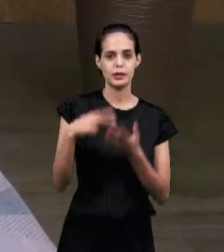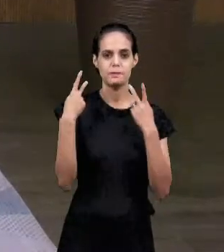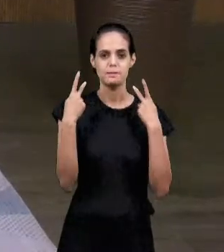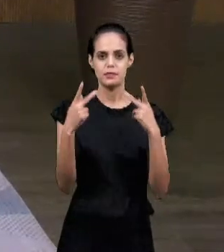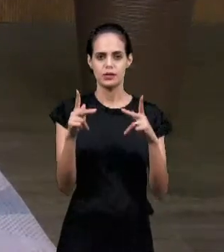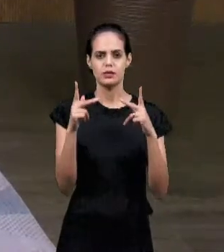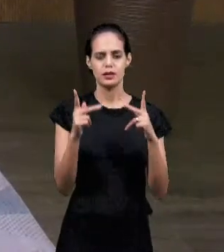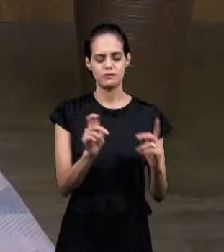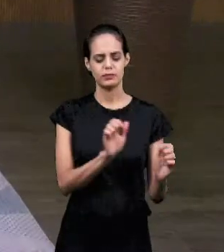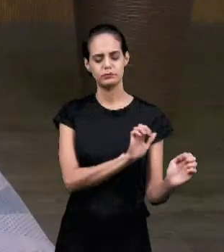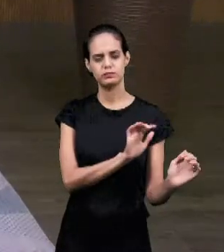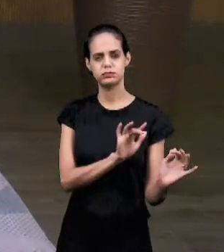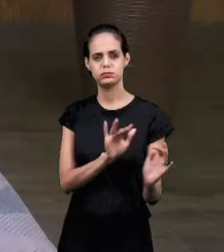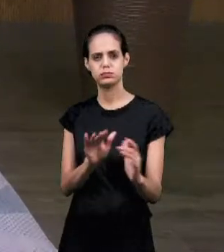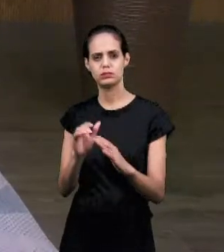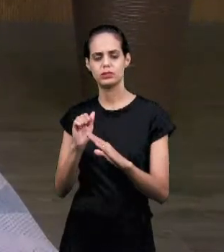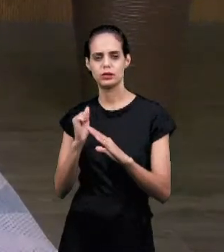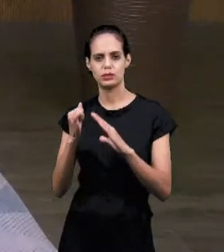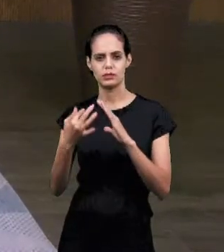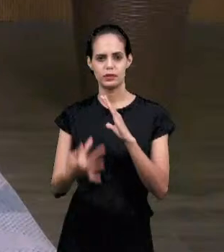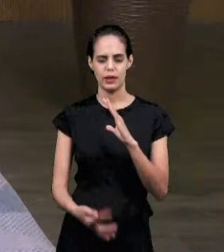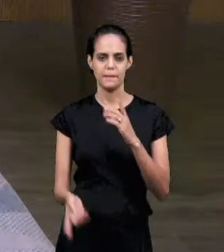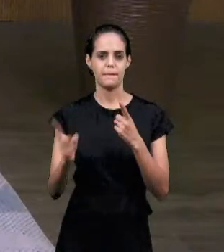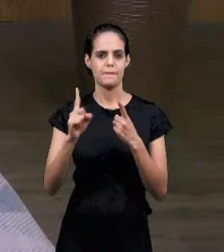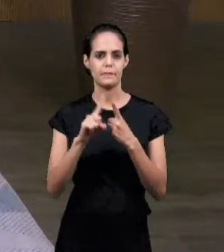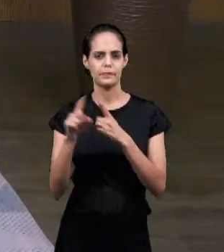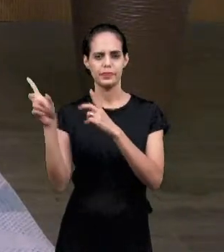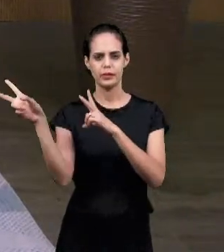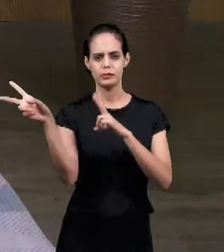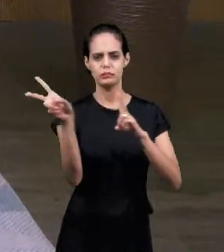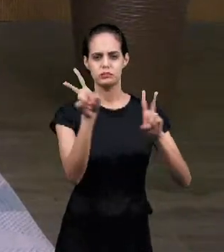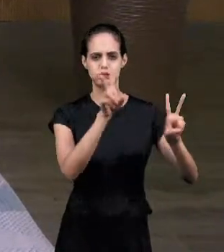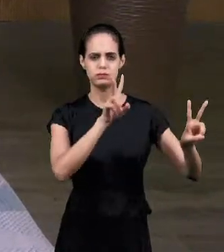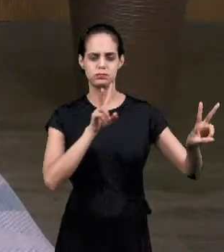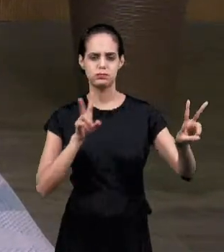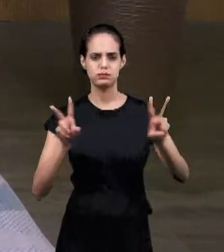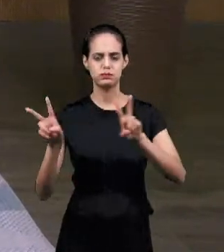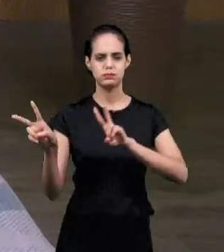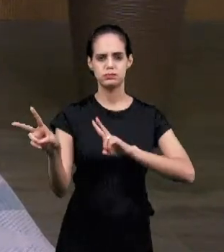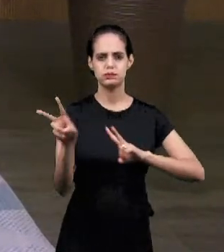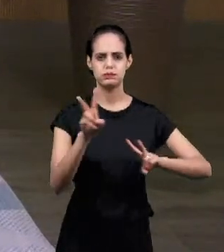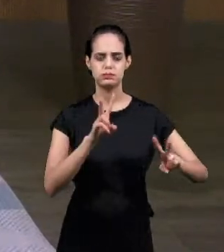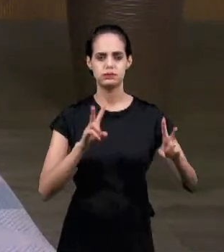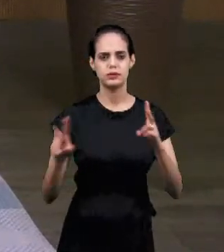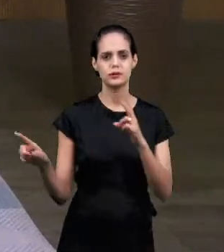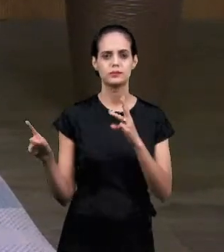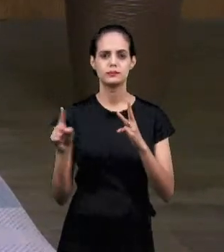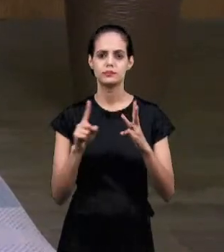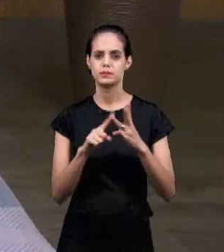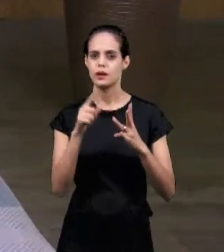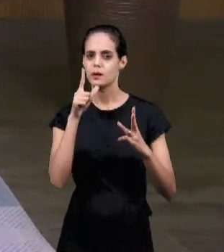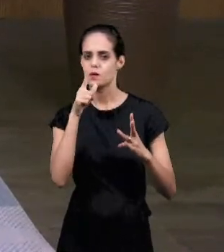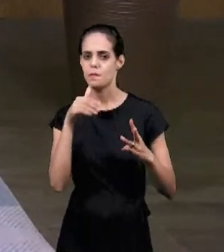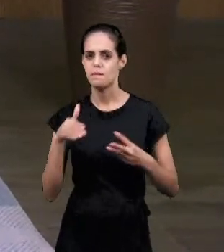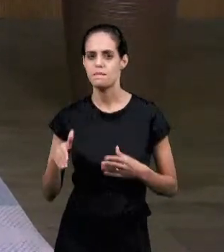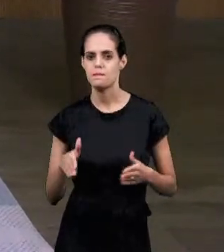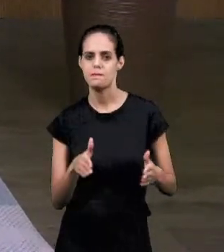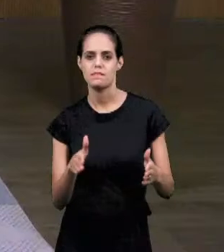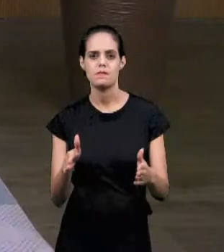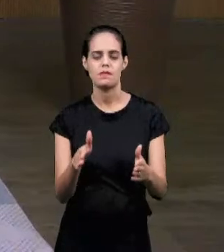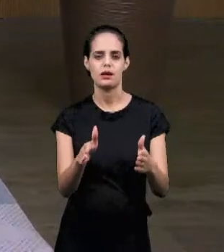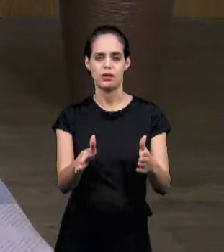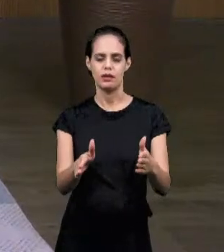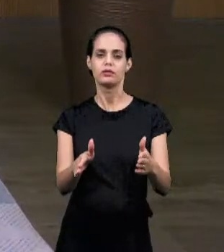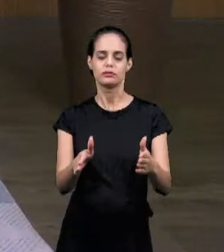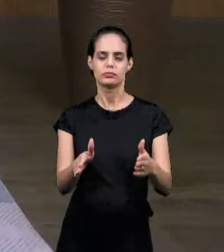que características físicas são essas? O vento, a direção do vento, a posição daquela encosta que se formava ali, que